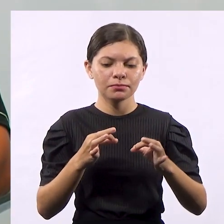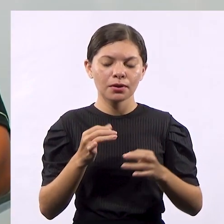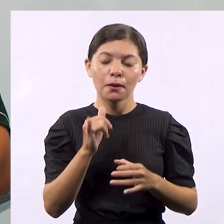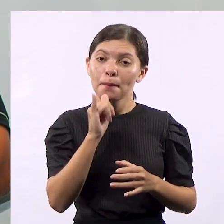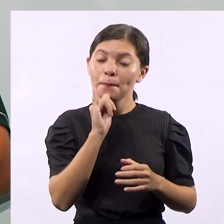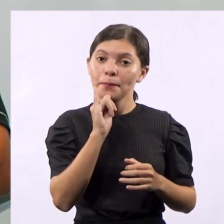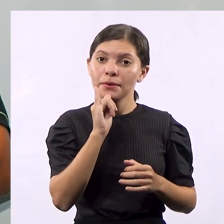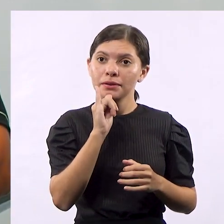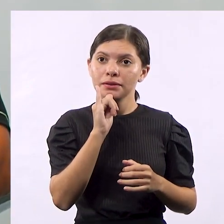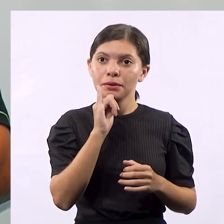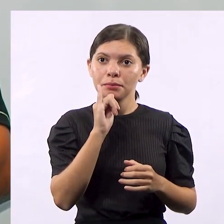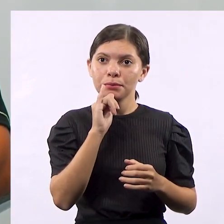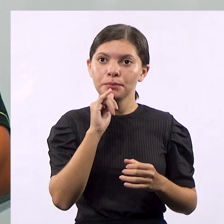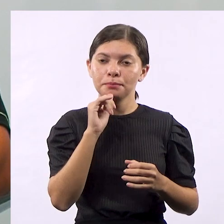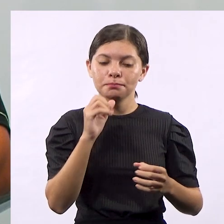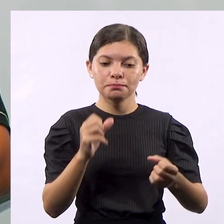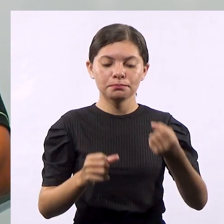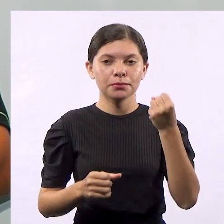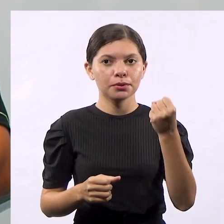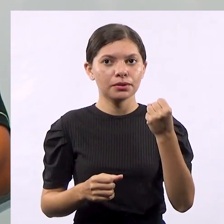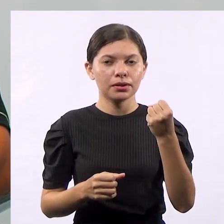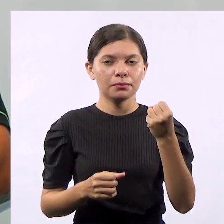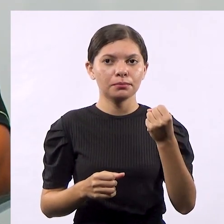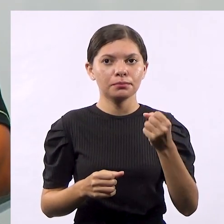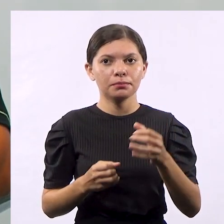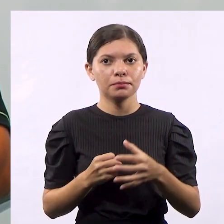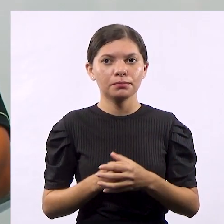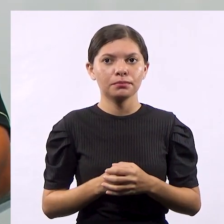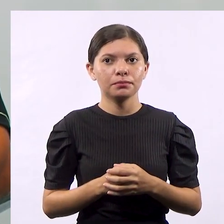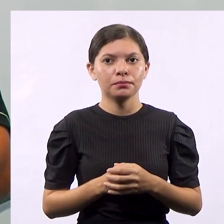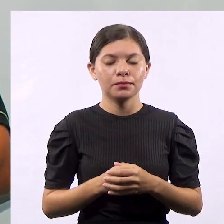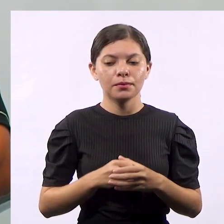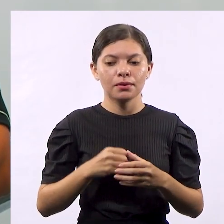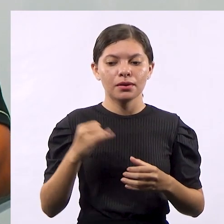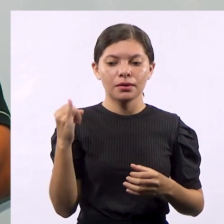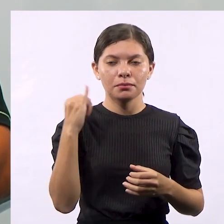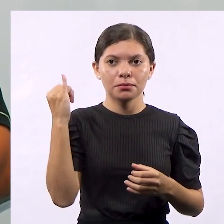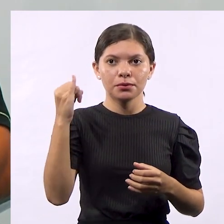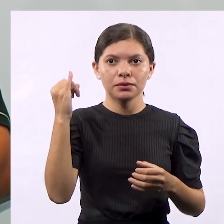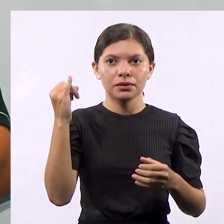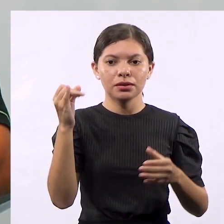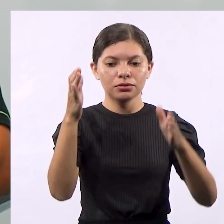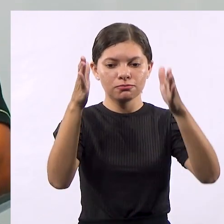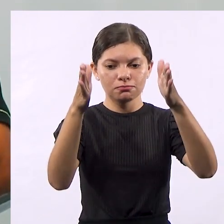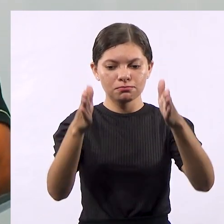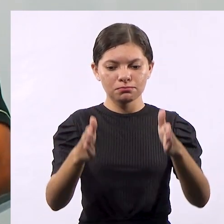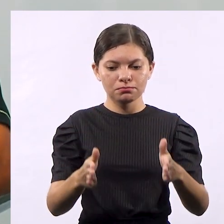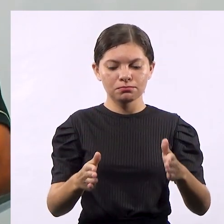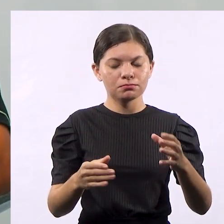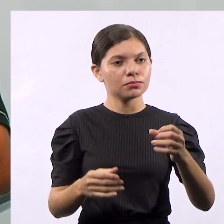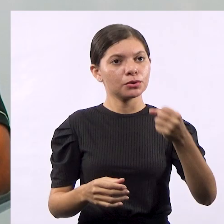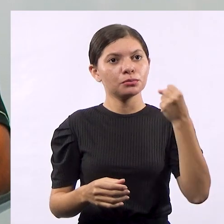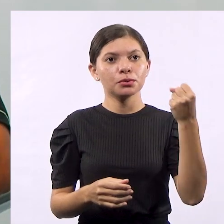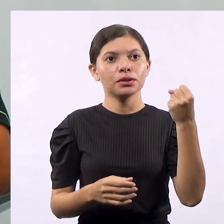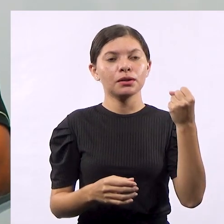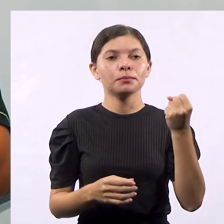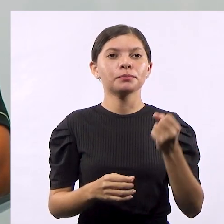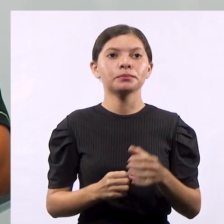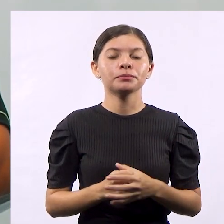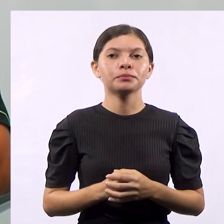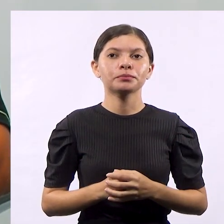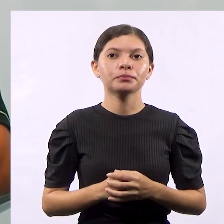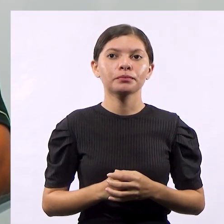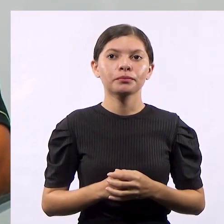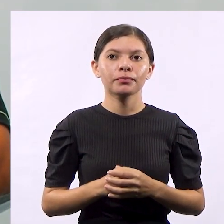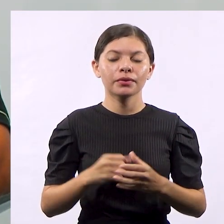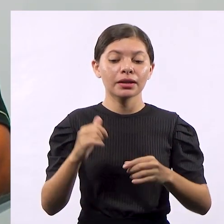uma delas a questão dos centros de poder, né? Toda organização ela possui um centro de poder e, no caso da escola, esse centro